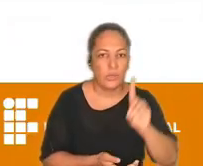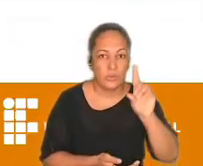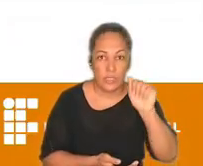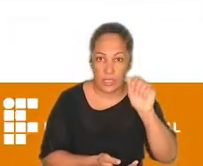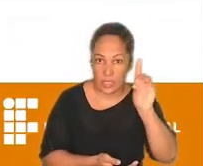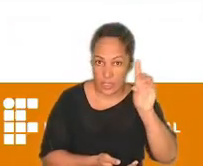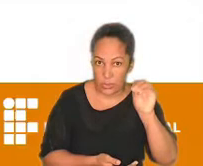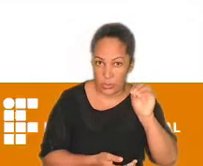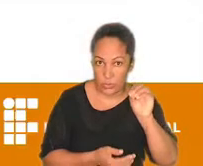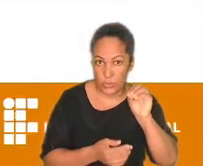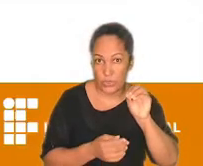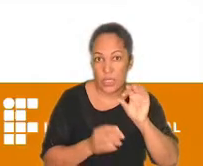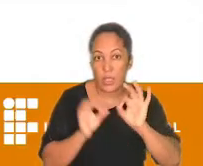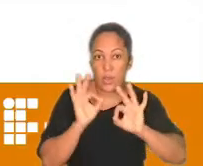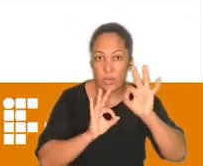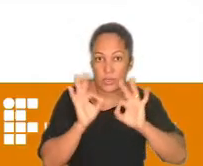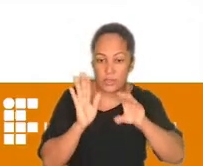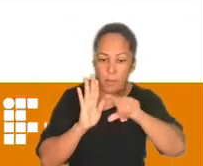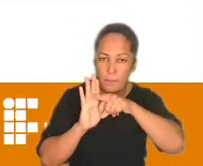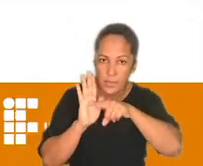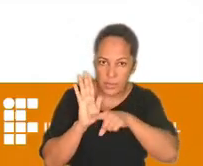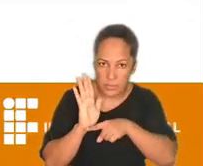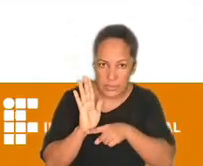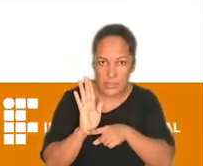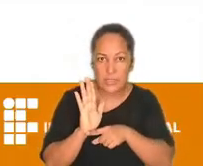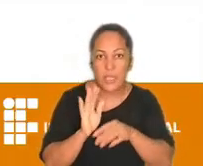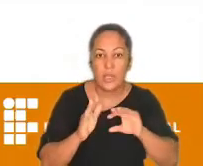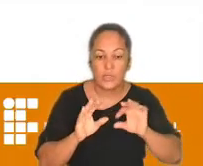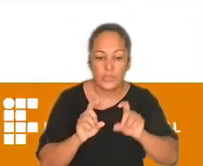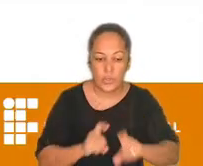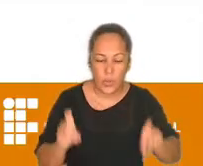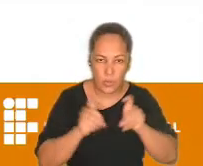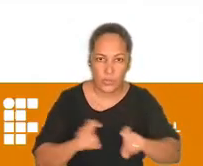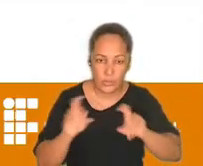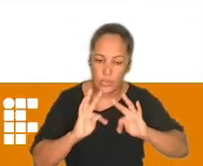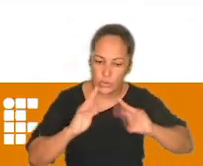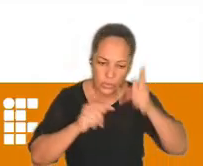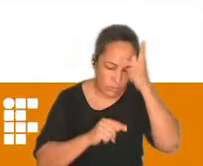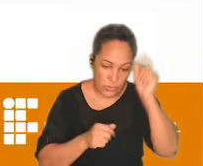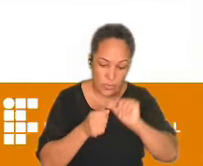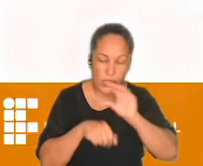de computadores. Tá? Então, todo desenvolvedor que faça um curso de lógica, por exemplo, ele vai ter aí